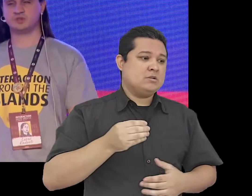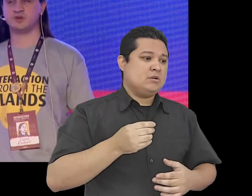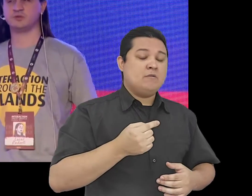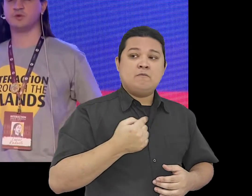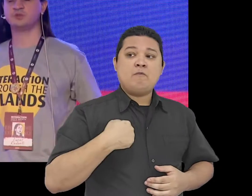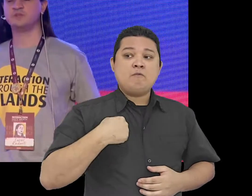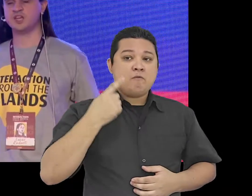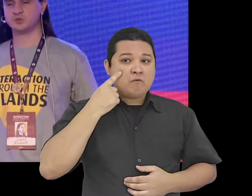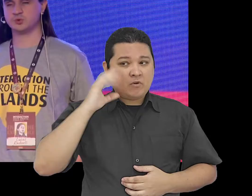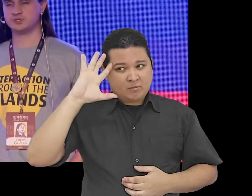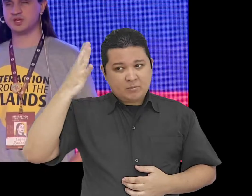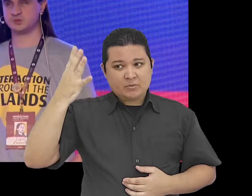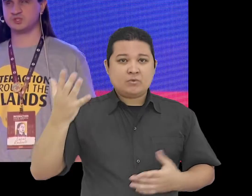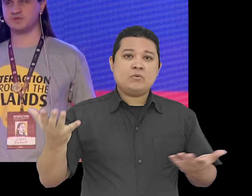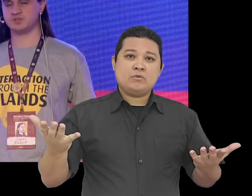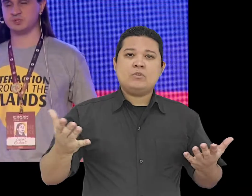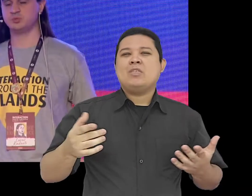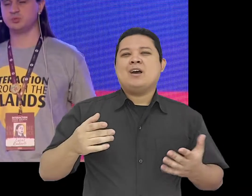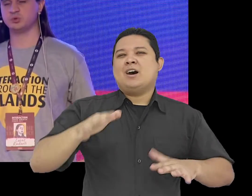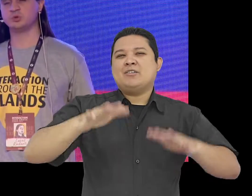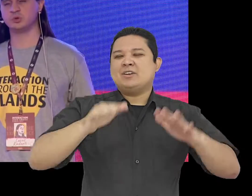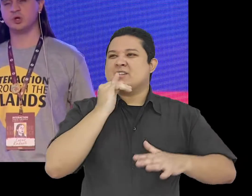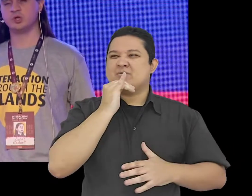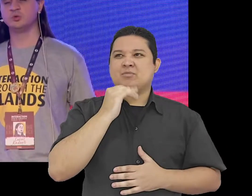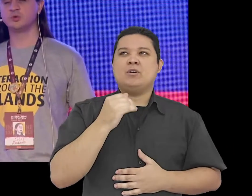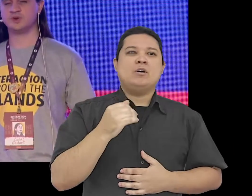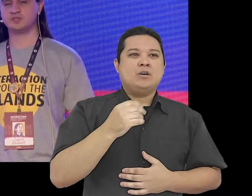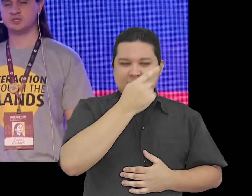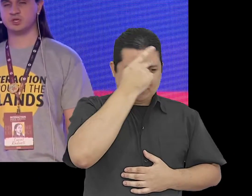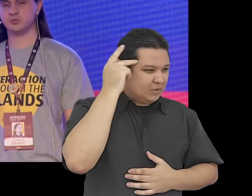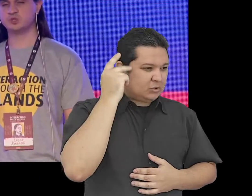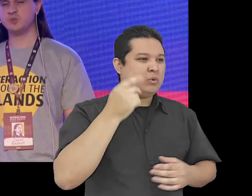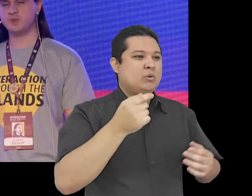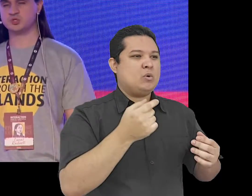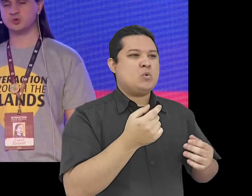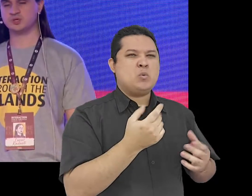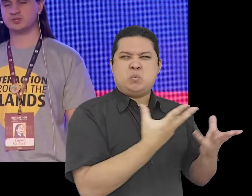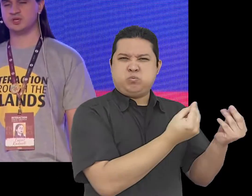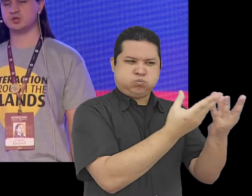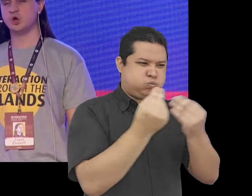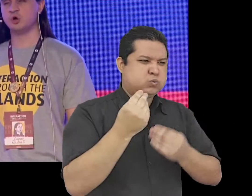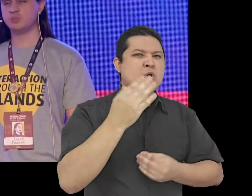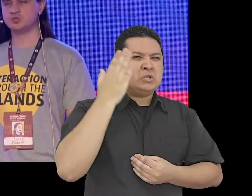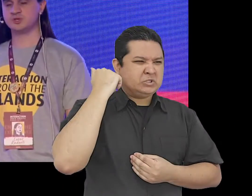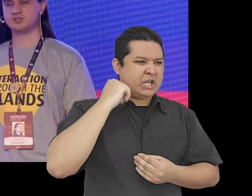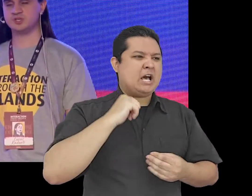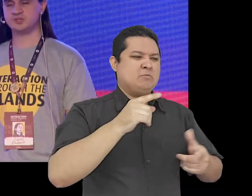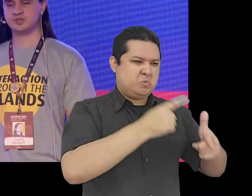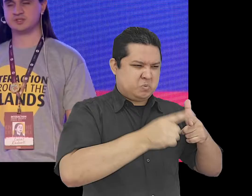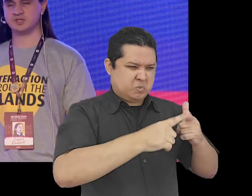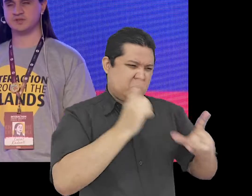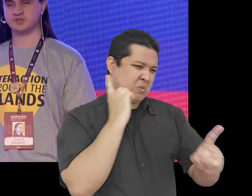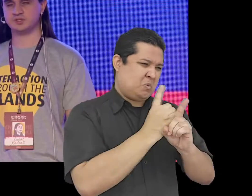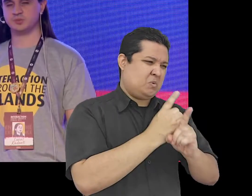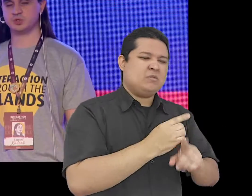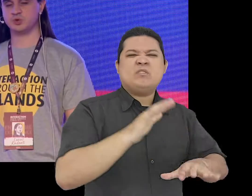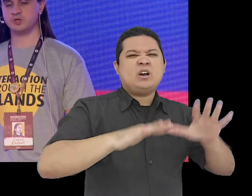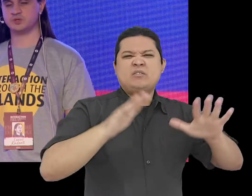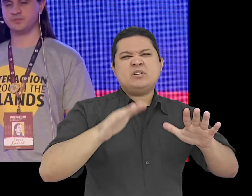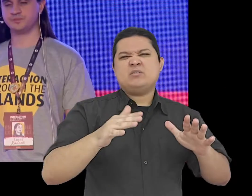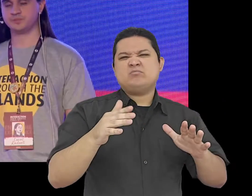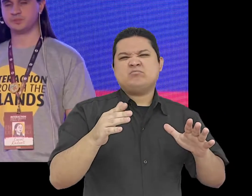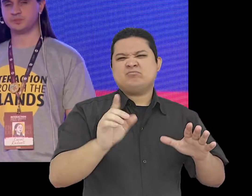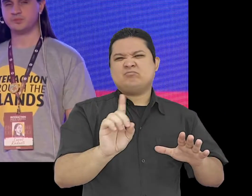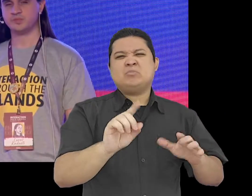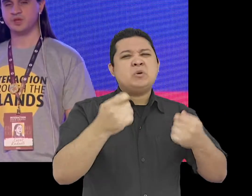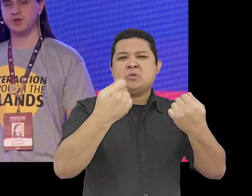não faz sentido você, vamos ter 10 pessoas experts em fazer isso. Não faz sentido. Mas uma pessoa que esteja interessada em fazer esse tipo de